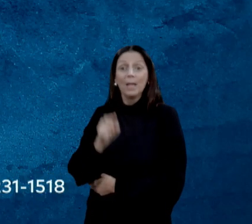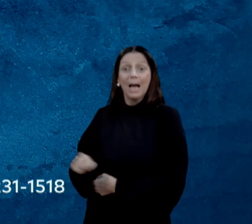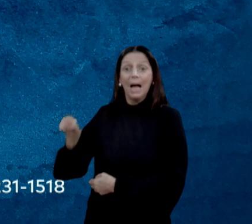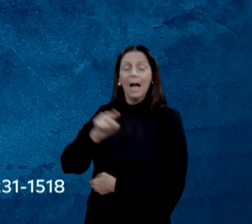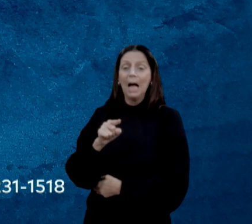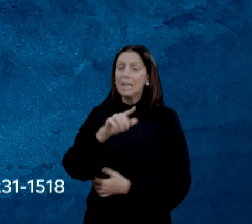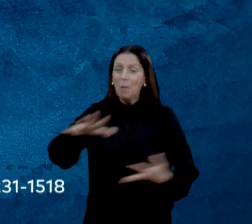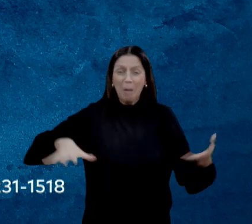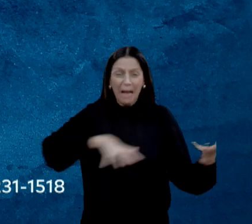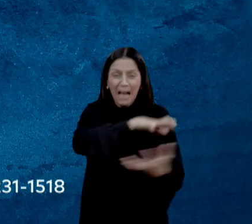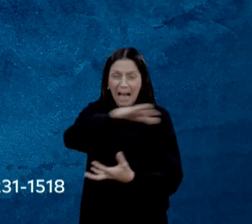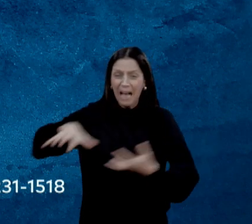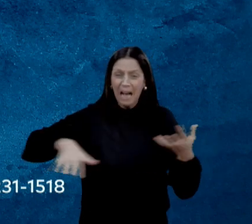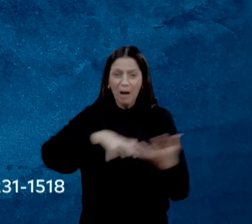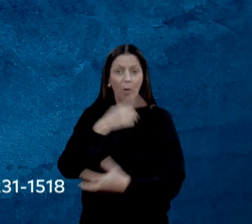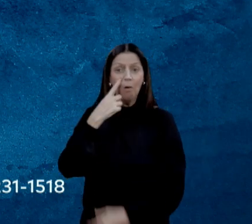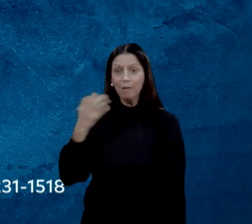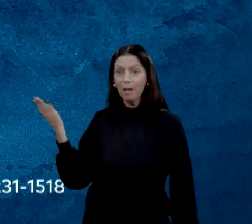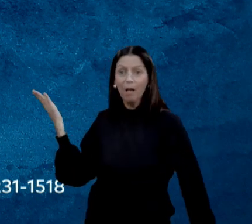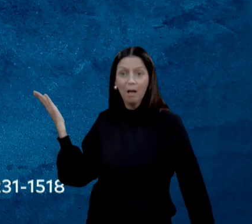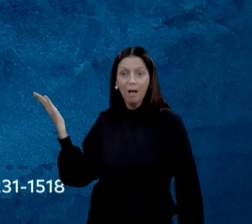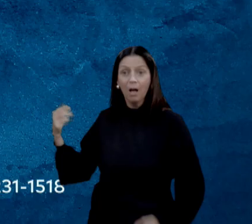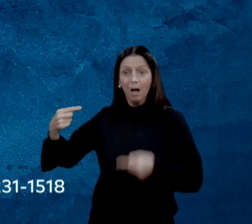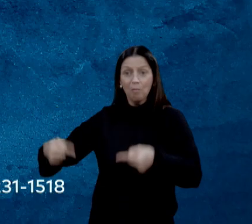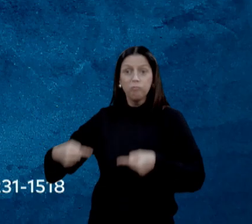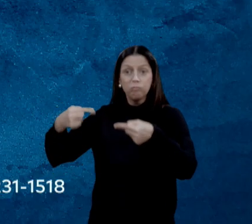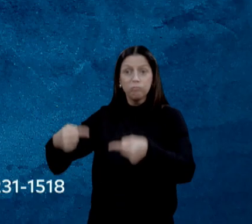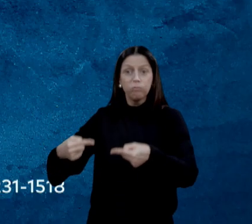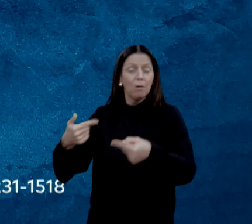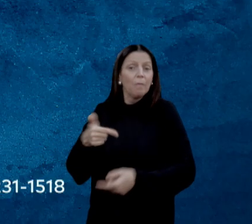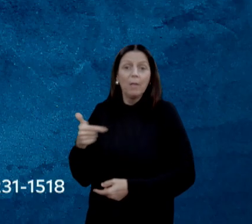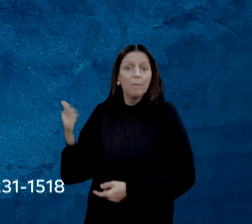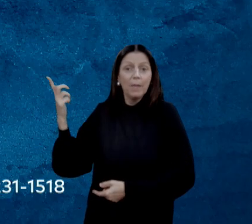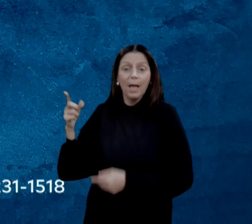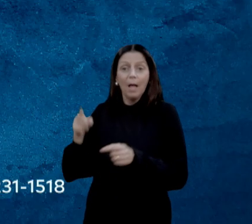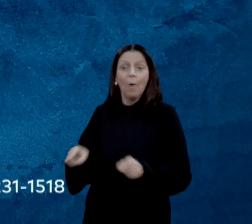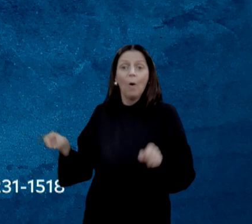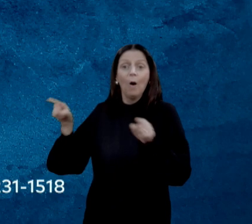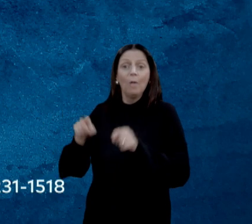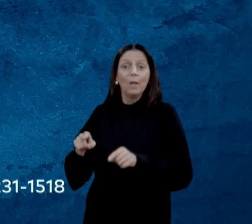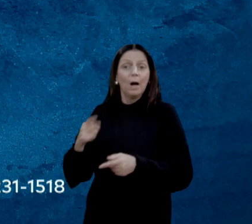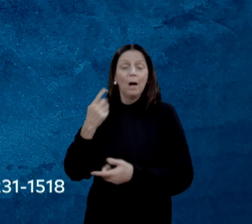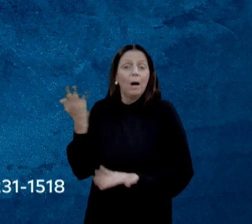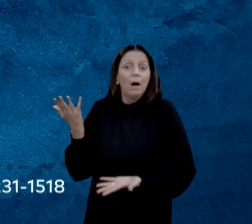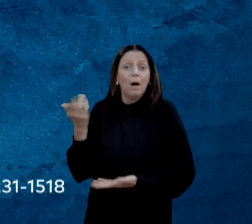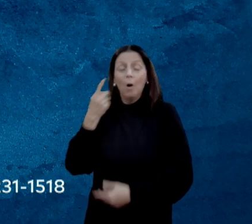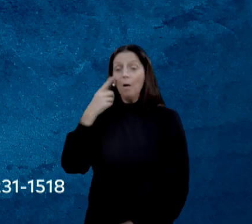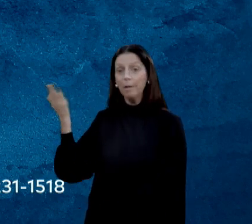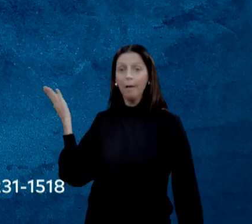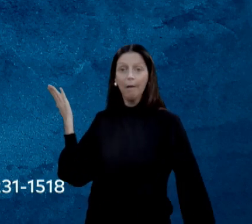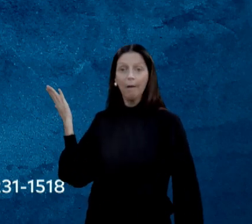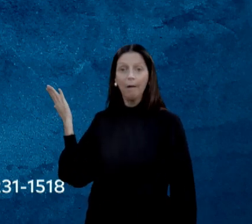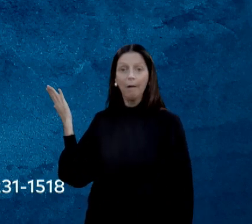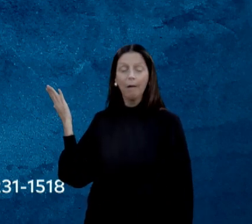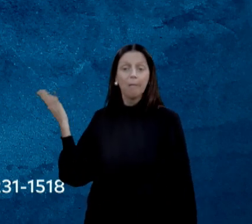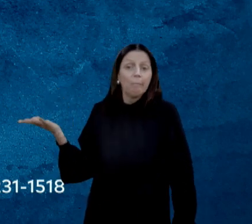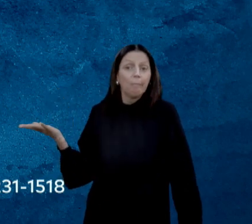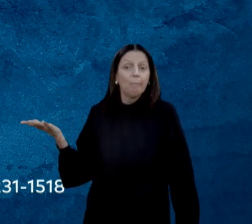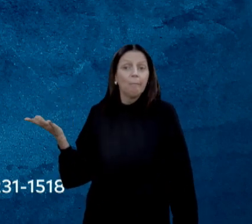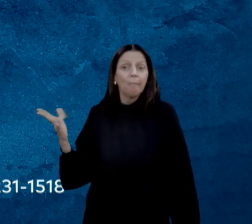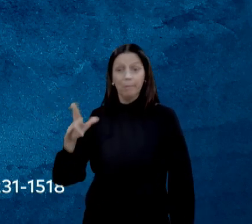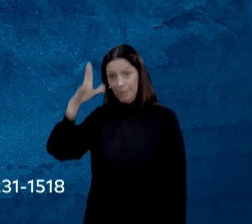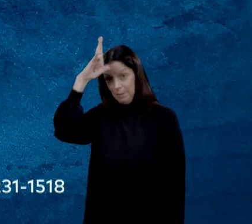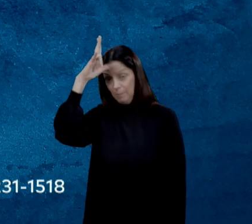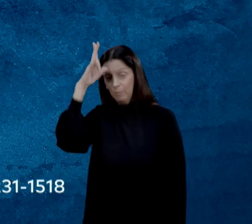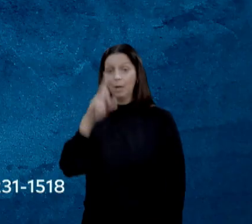caos. Está um caos. Olha aí a patrola. Tem a foto aí. As patrolas estão desse jeito aí, ó. Ó, a patrola da região norte. Lá na Velha nem tem.